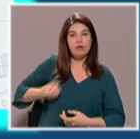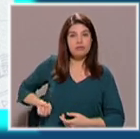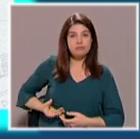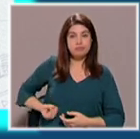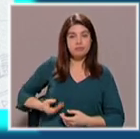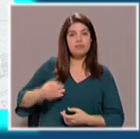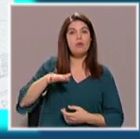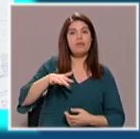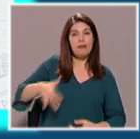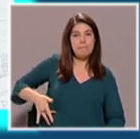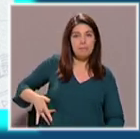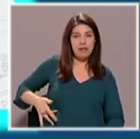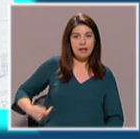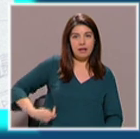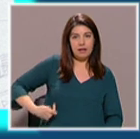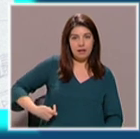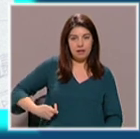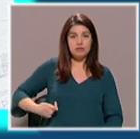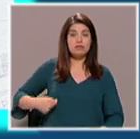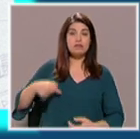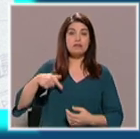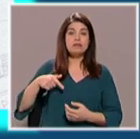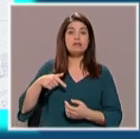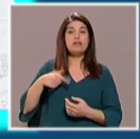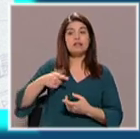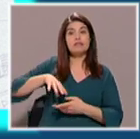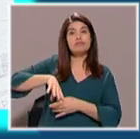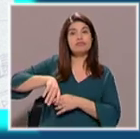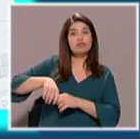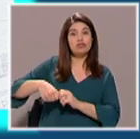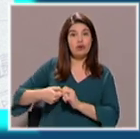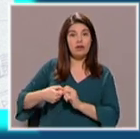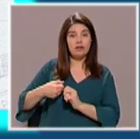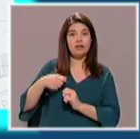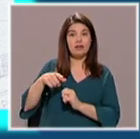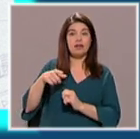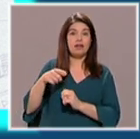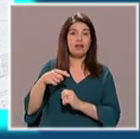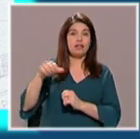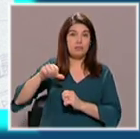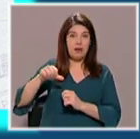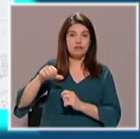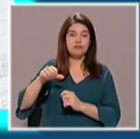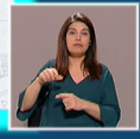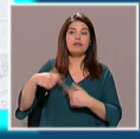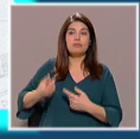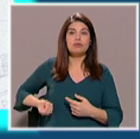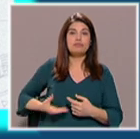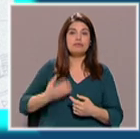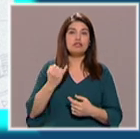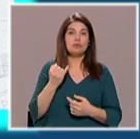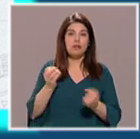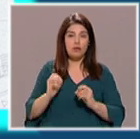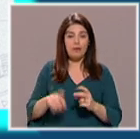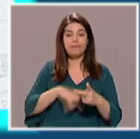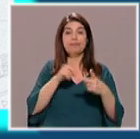pâncreas, como sendo prejudiciais e destrói-as. E face a isso, nós deixamos de ter a insulina. Contrariamente à